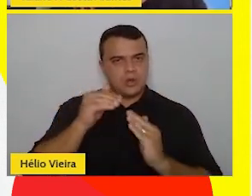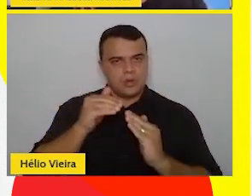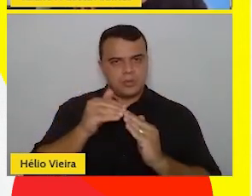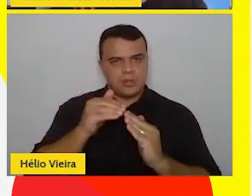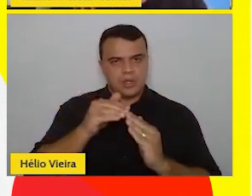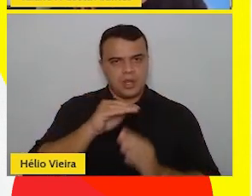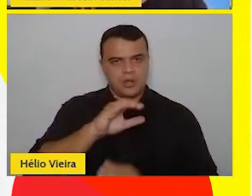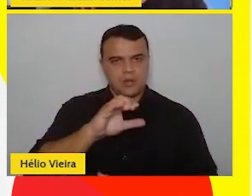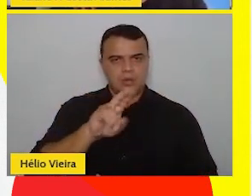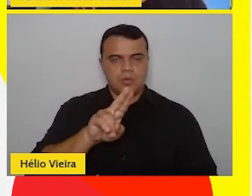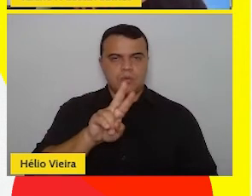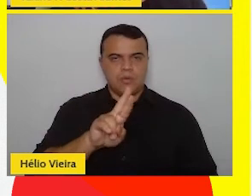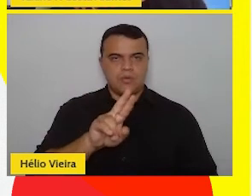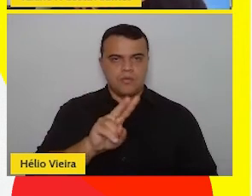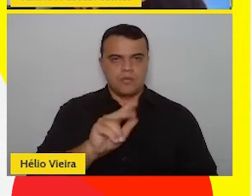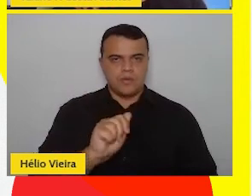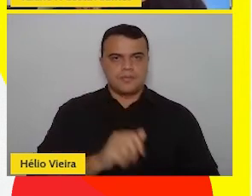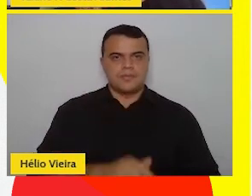curvas.